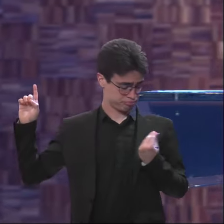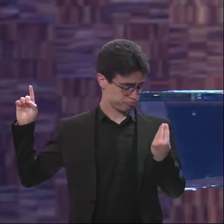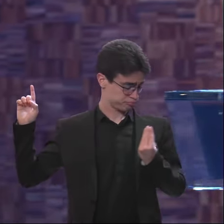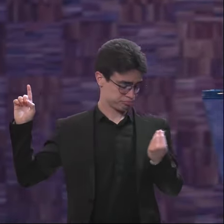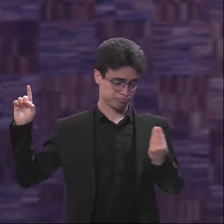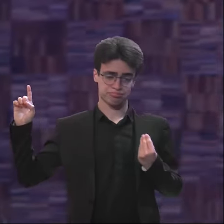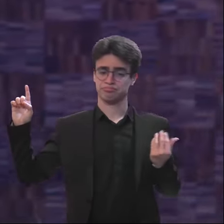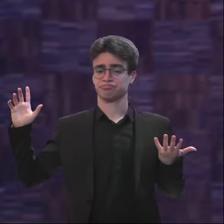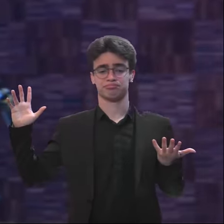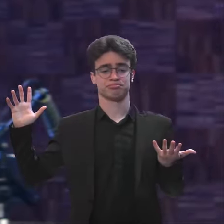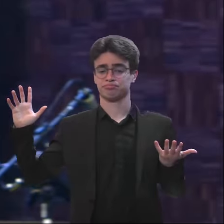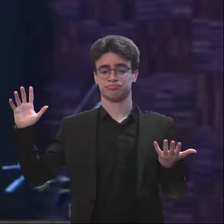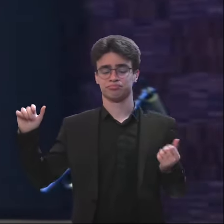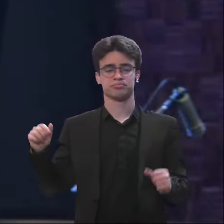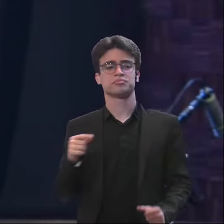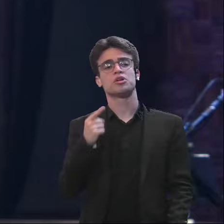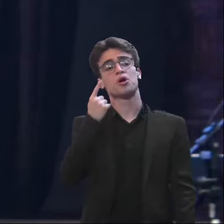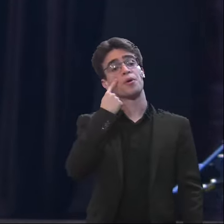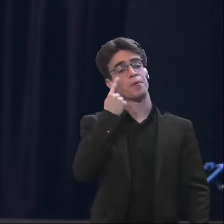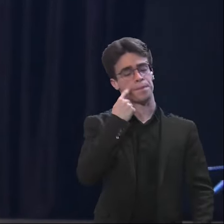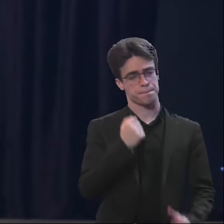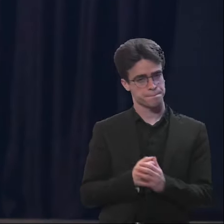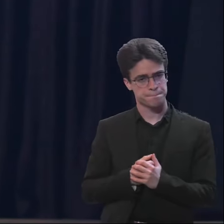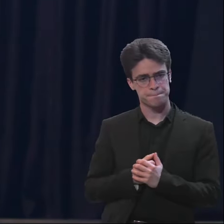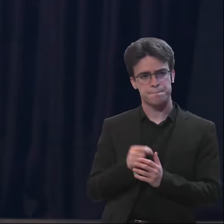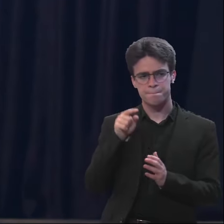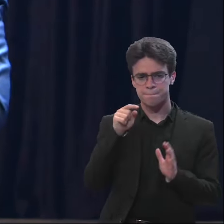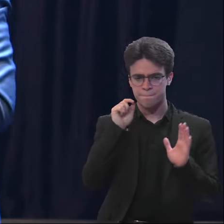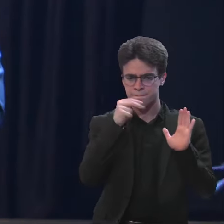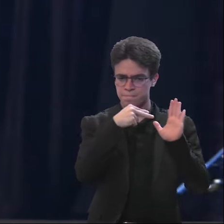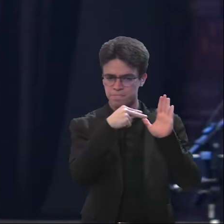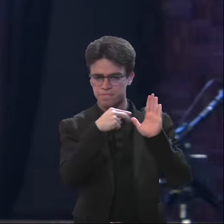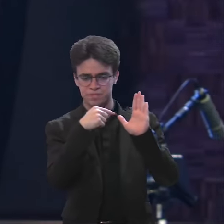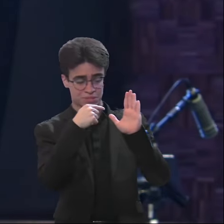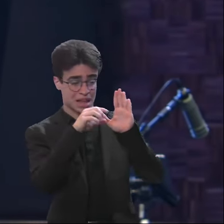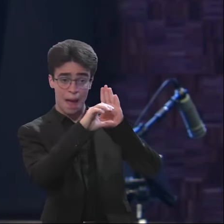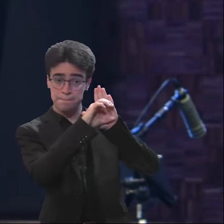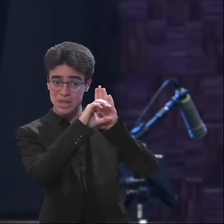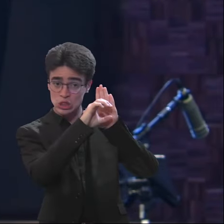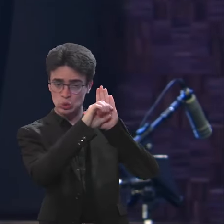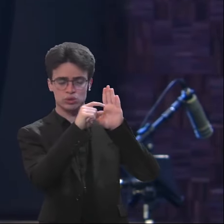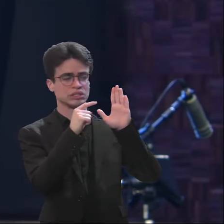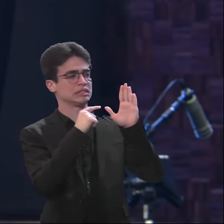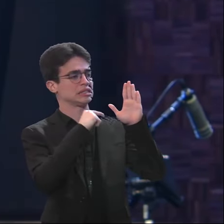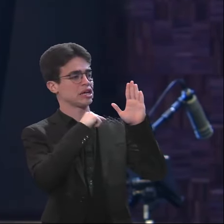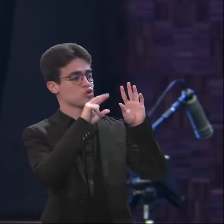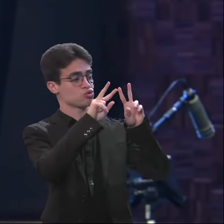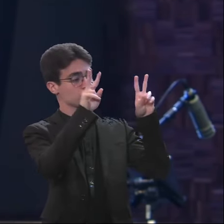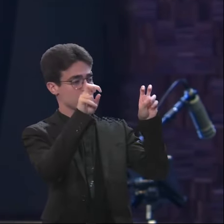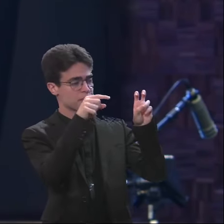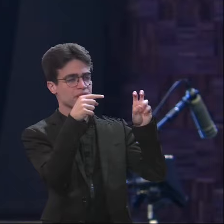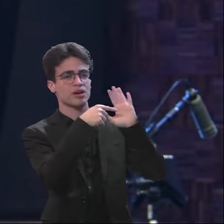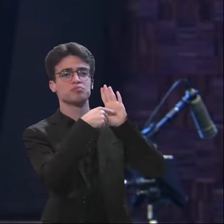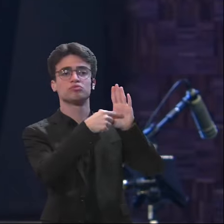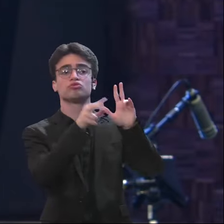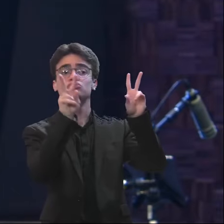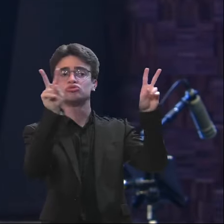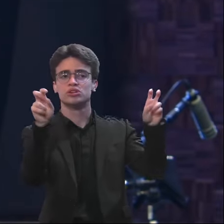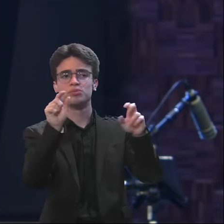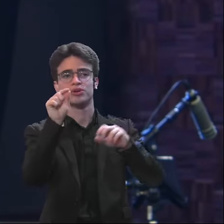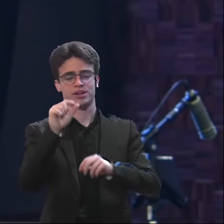você olhar atentamente, o título deste capítulo é Apareceu o Senhor